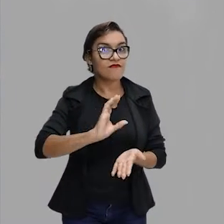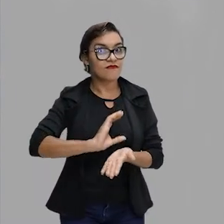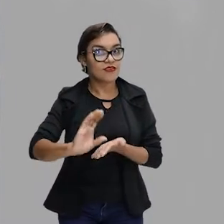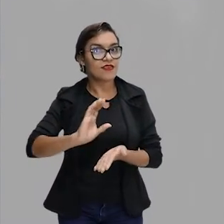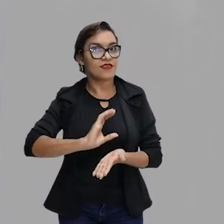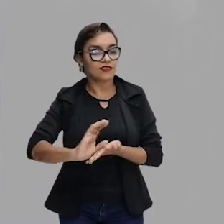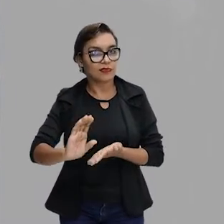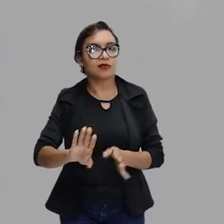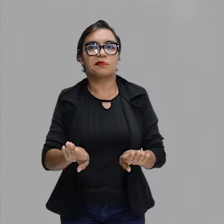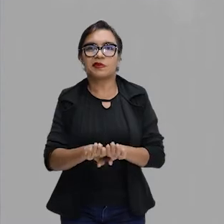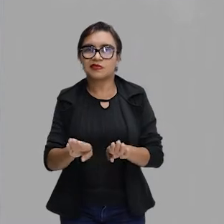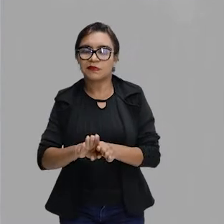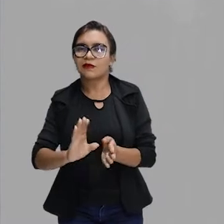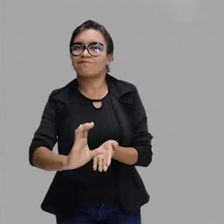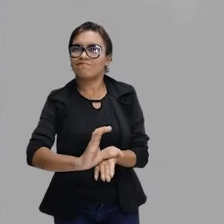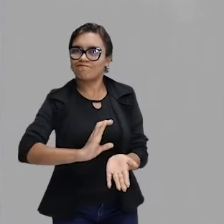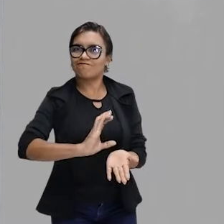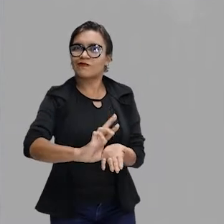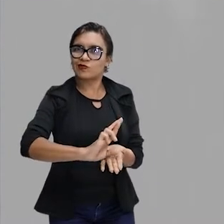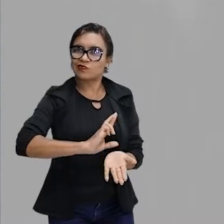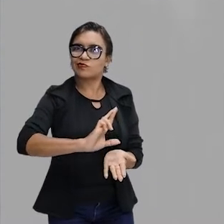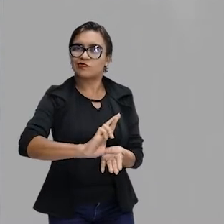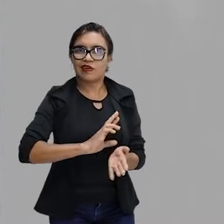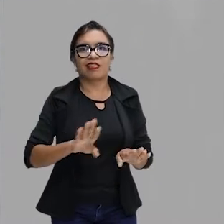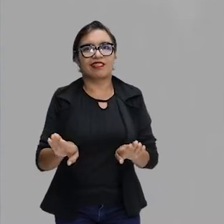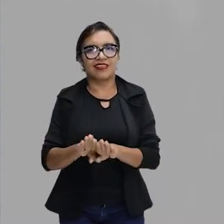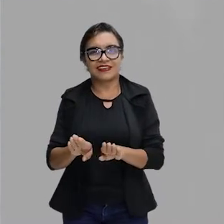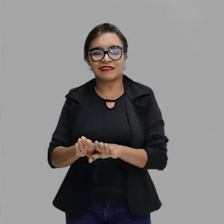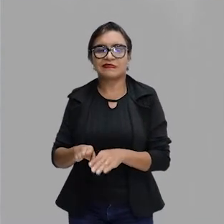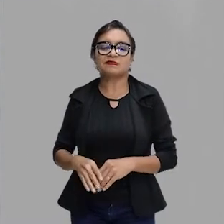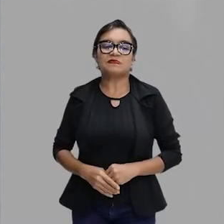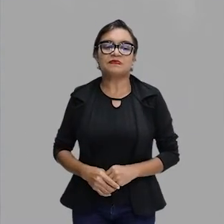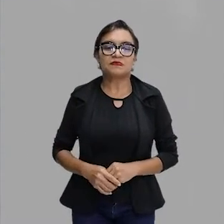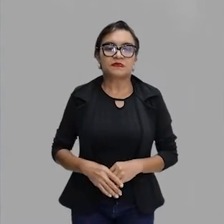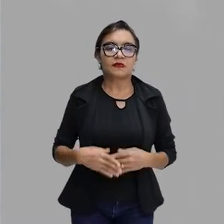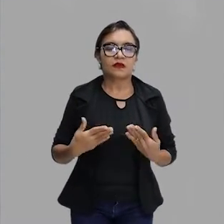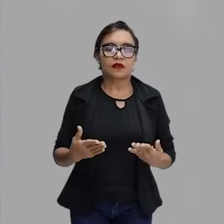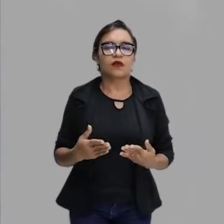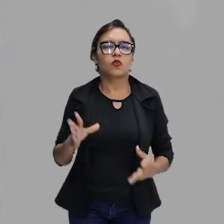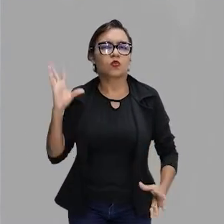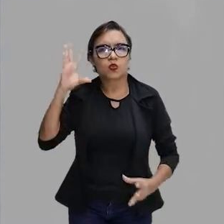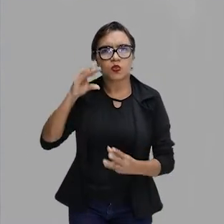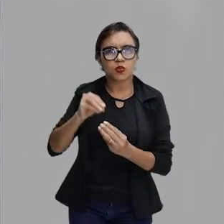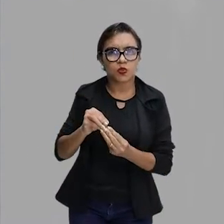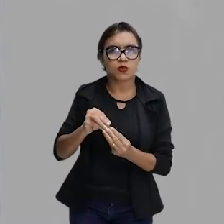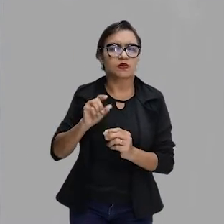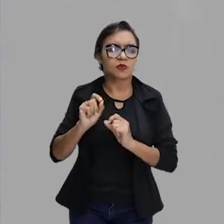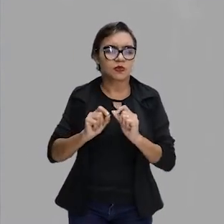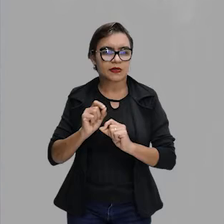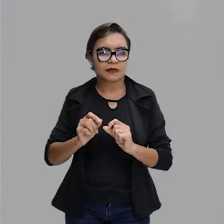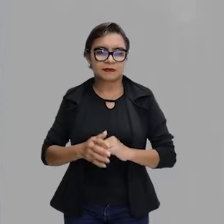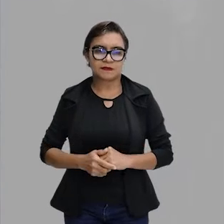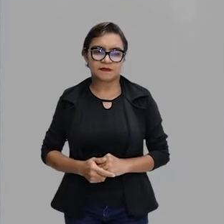mas o retorno também é considerável. Então vamos lá, só sintetizar esse argumento. Ó.